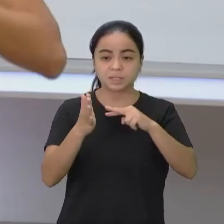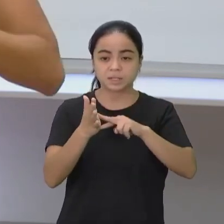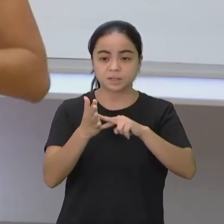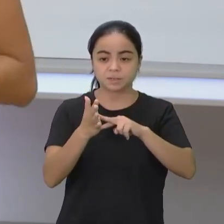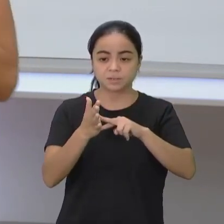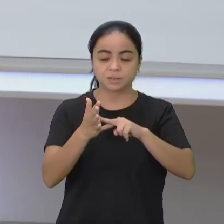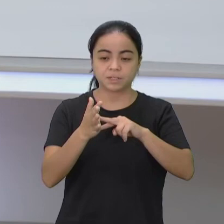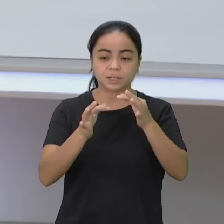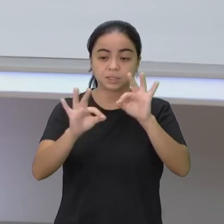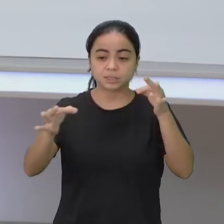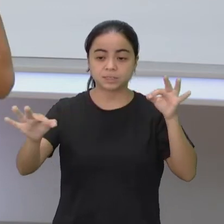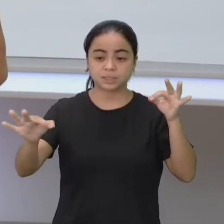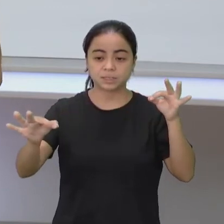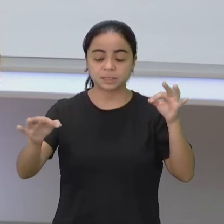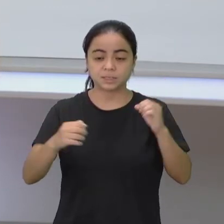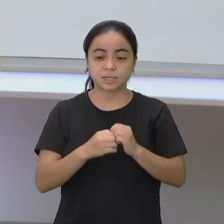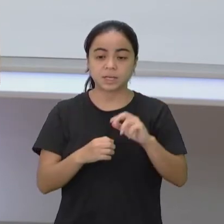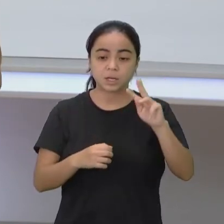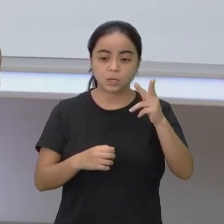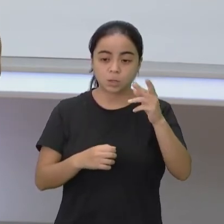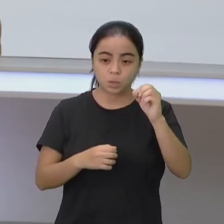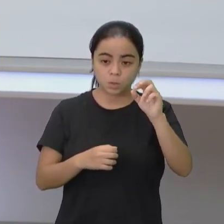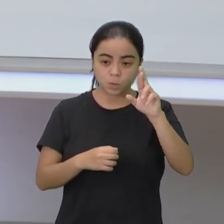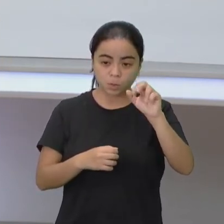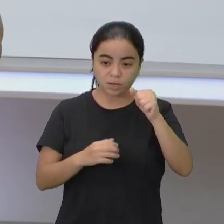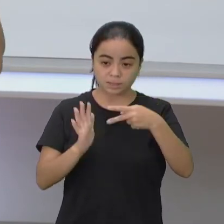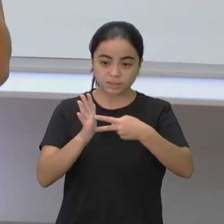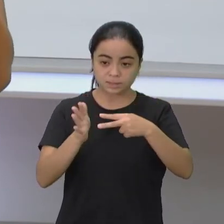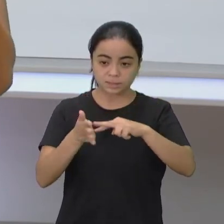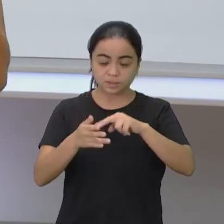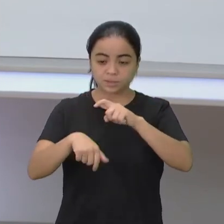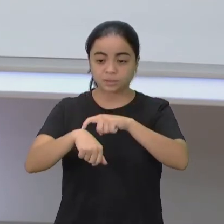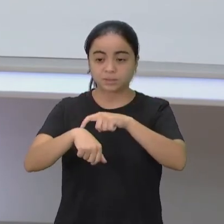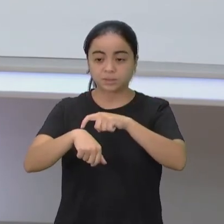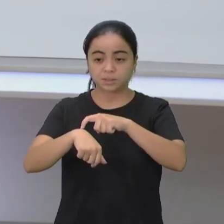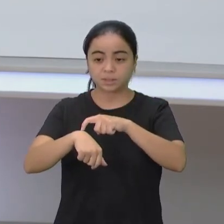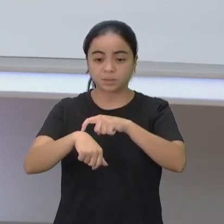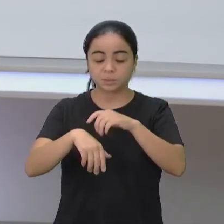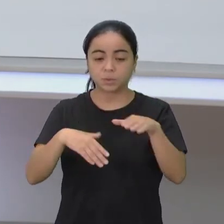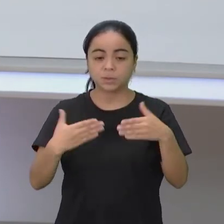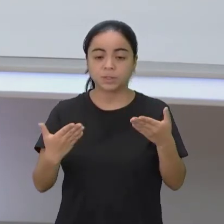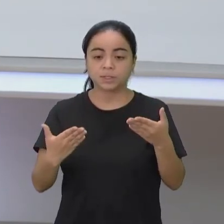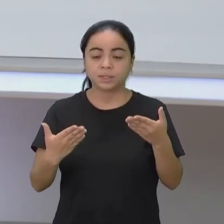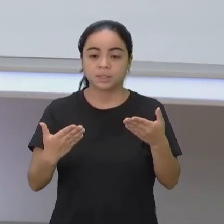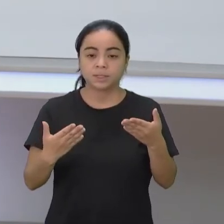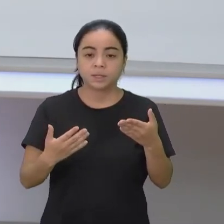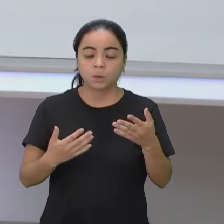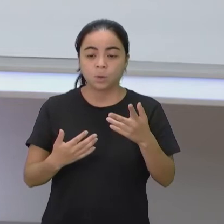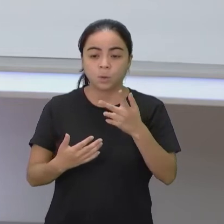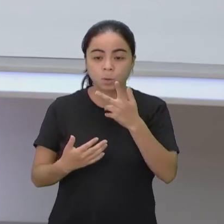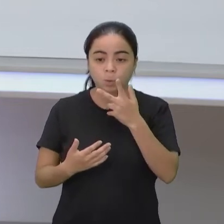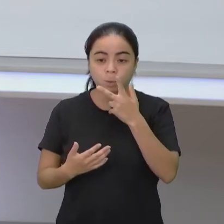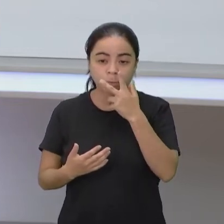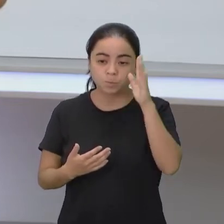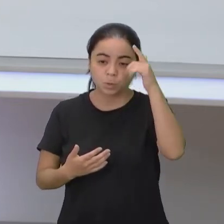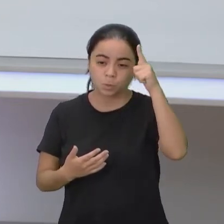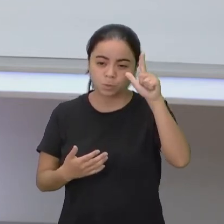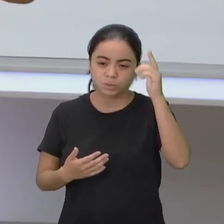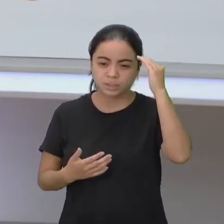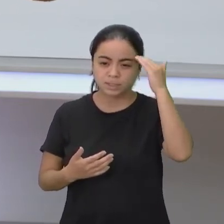por é a divisão e hora é o tempo, né? Então, pelas essas grandezas, unidades de medidas, você também tem uma ideia,